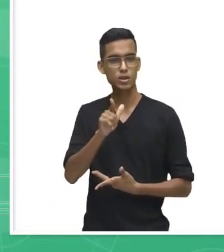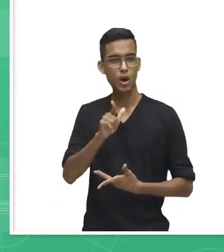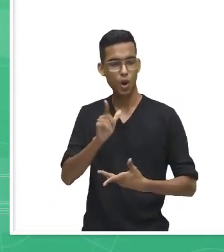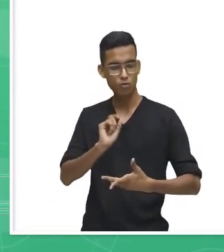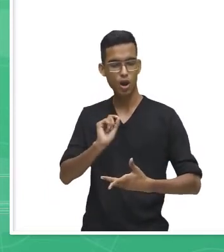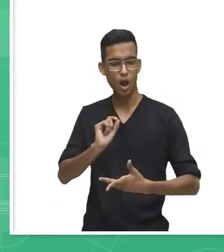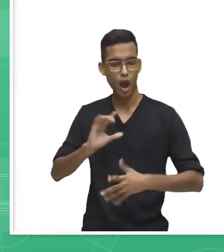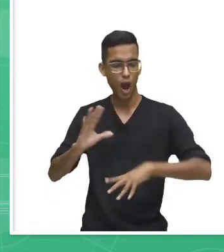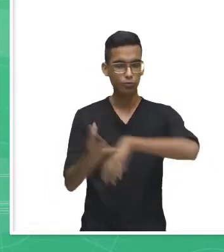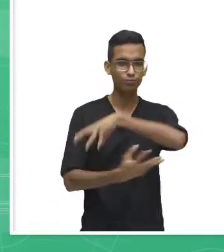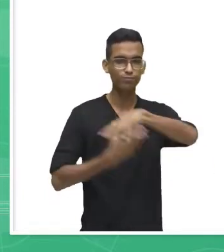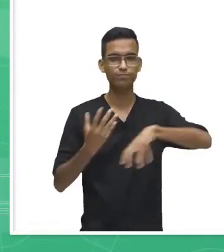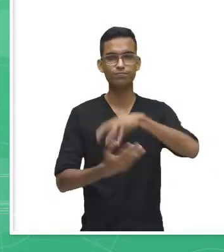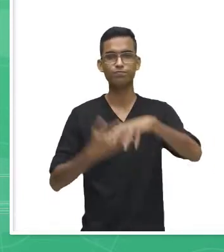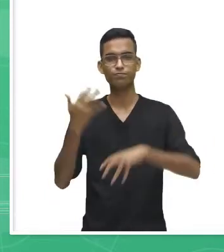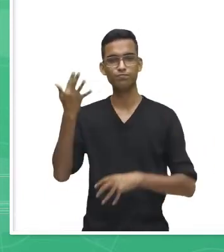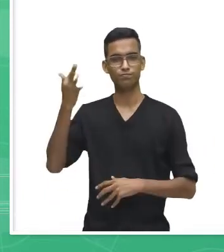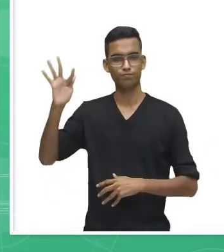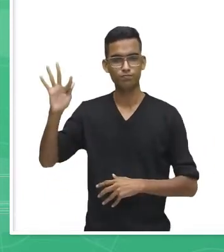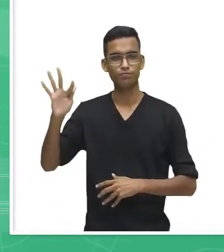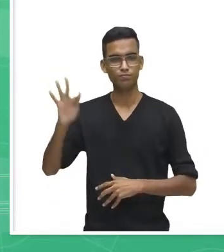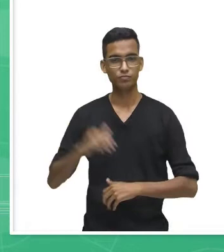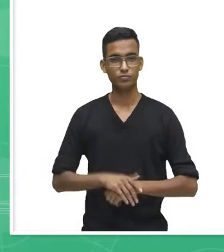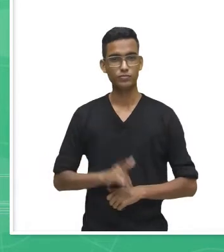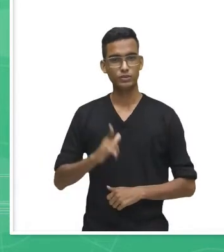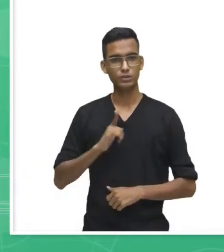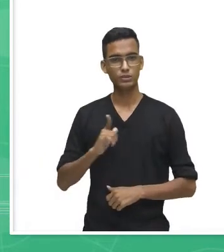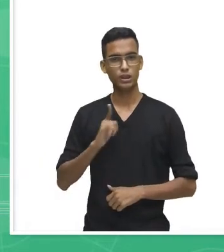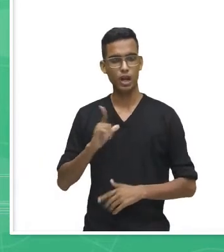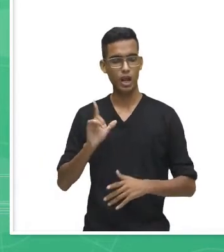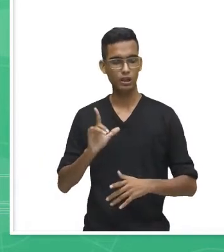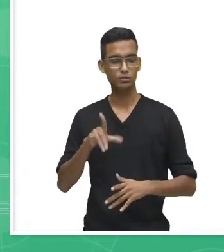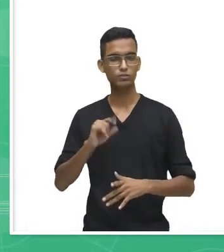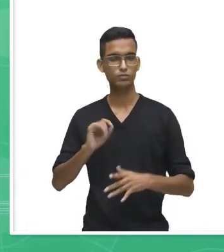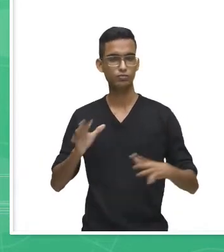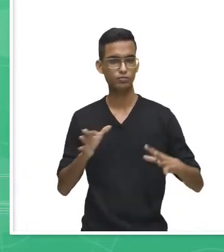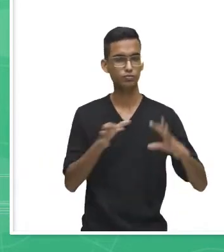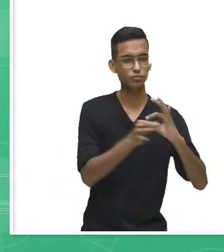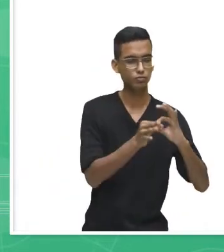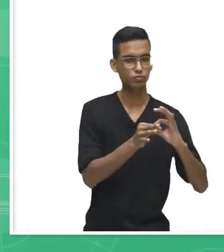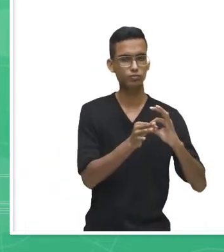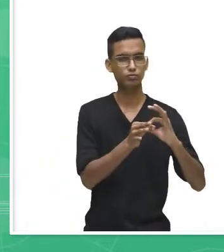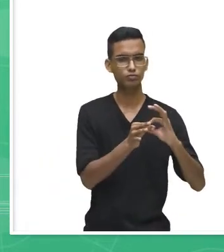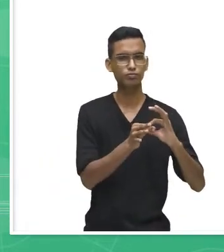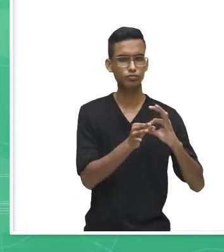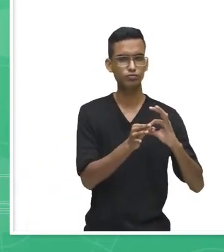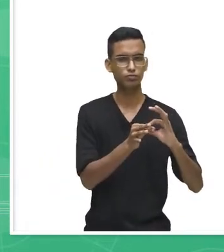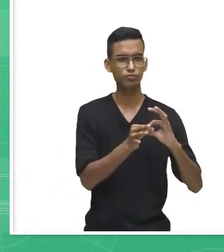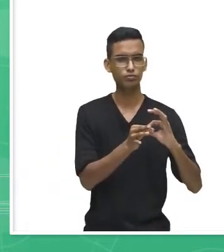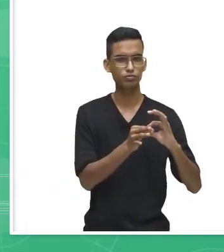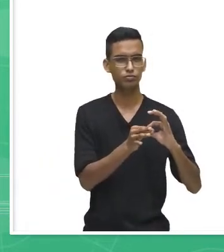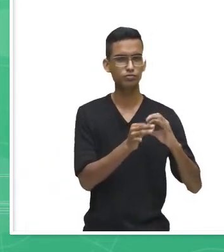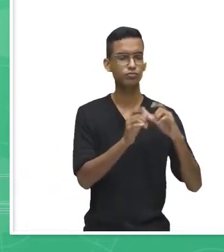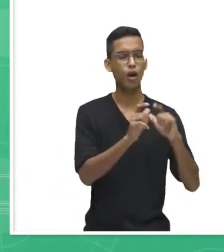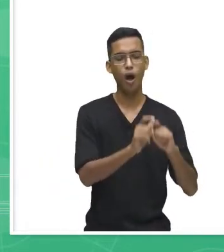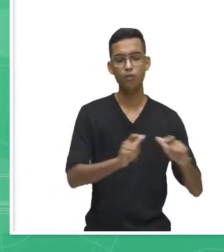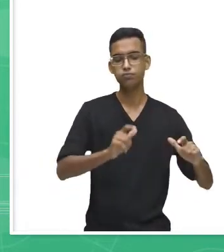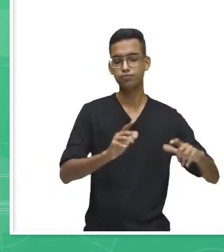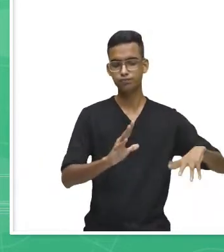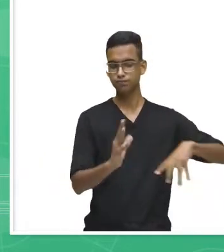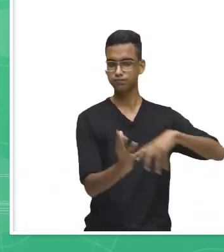que está dentro do conjunto do que na história a gente chama de as grandes